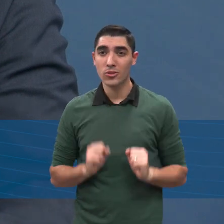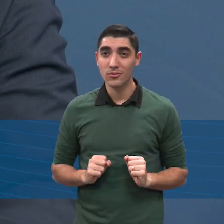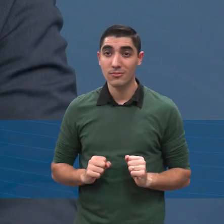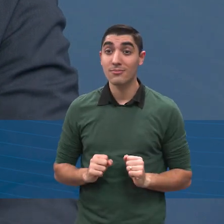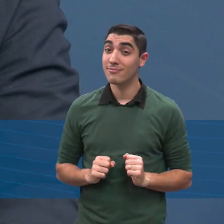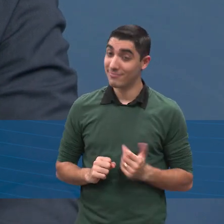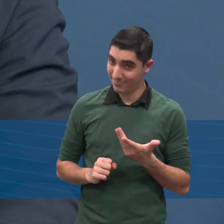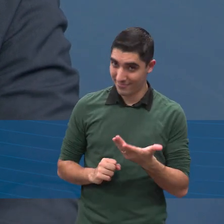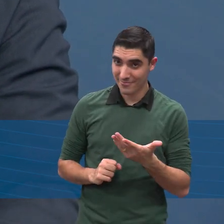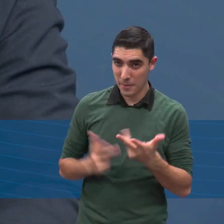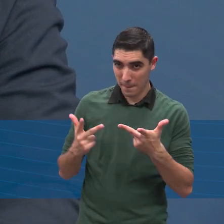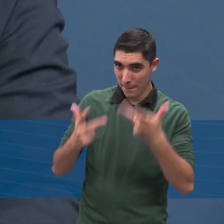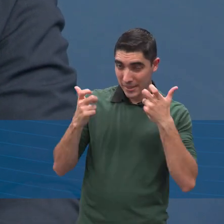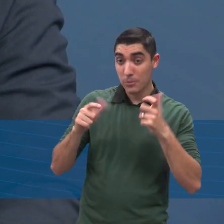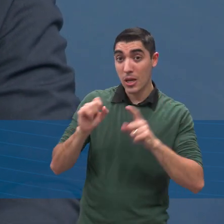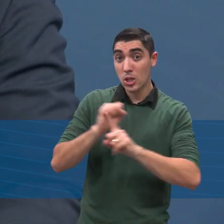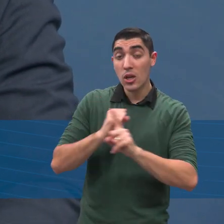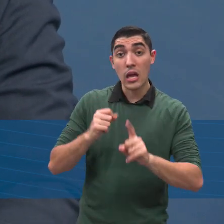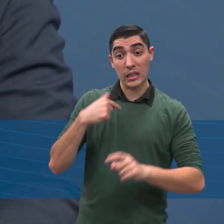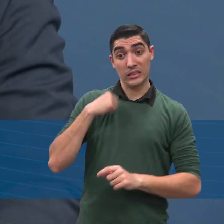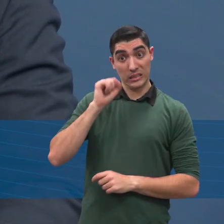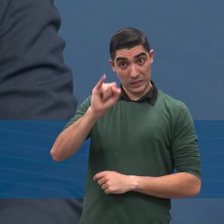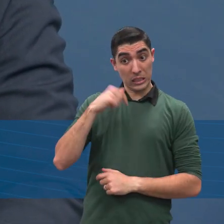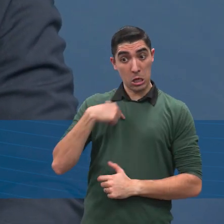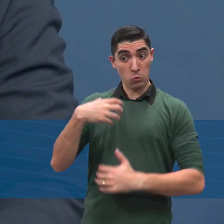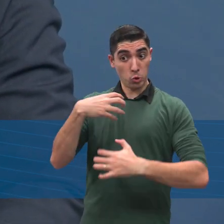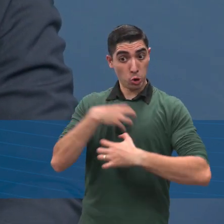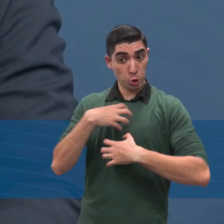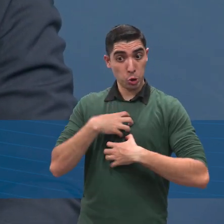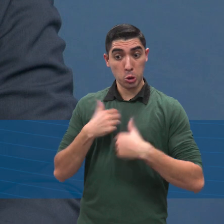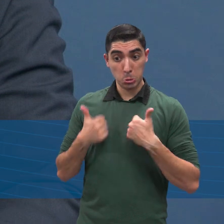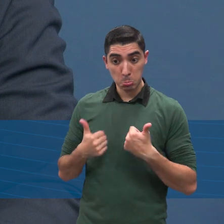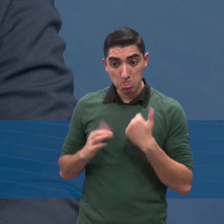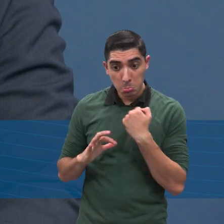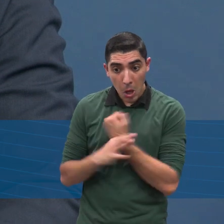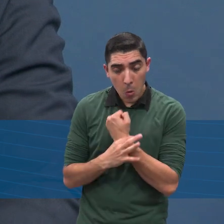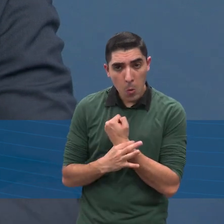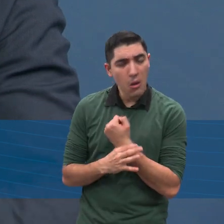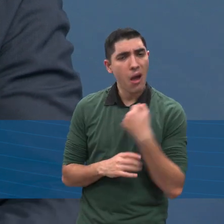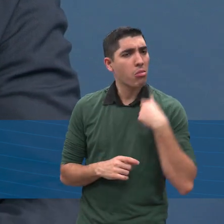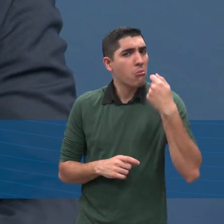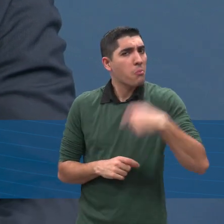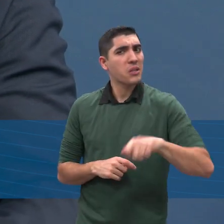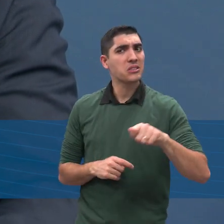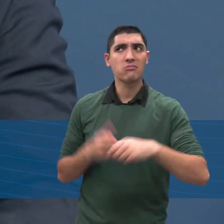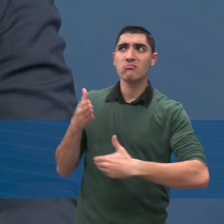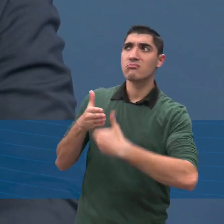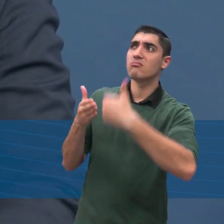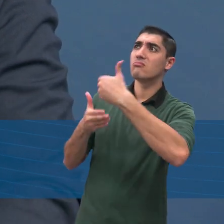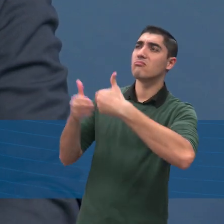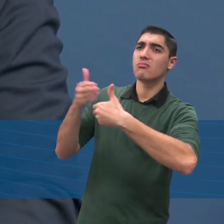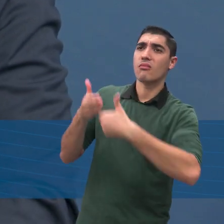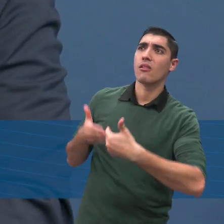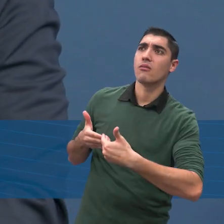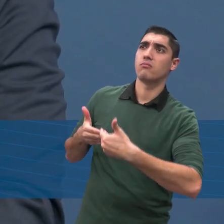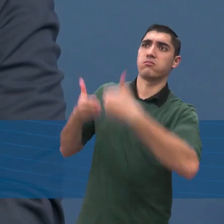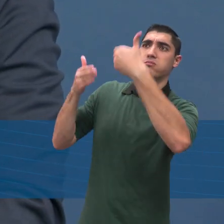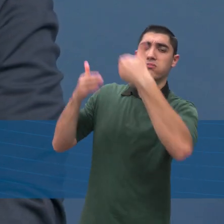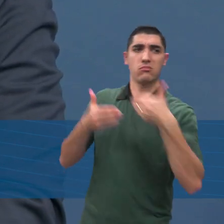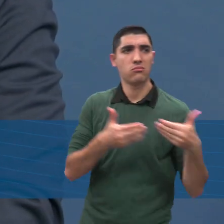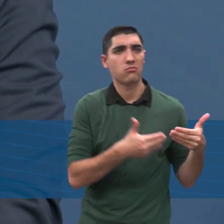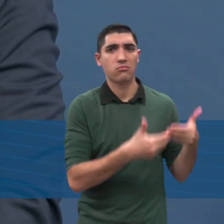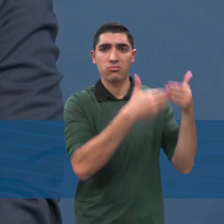então isso afeta todo mundo. Então, se eu me sentir seguro no lado de fora, então eu não vou precisar de muro, né? E esse